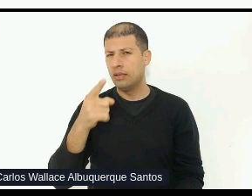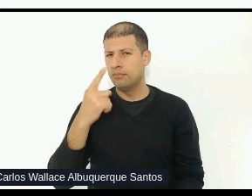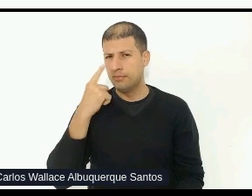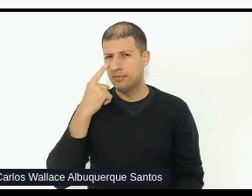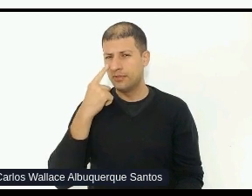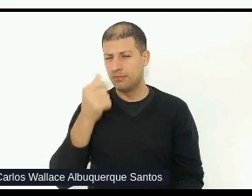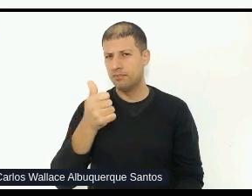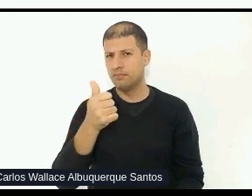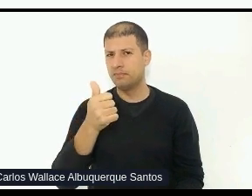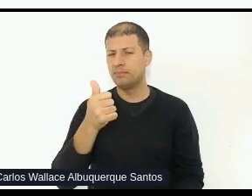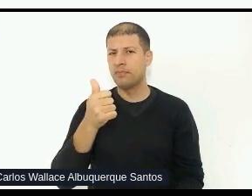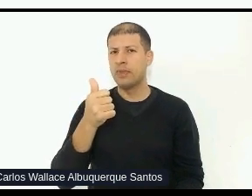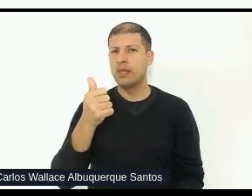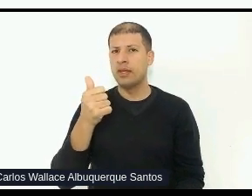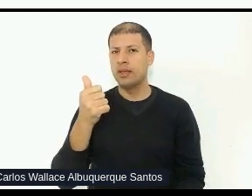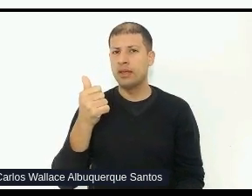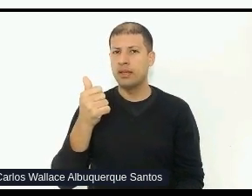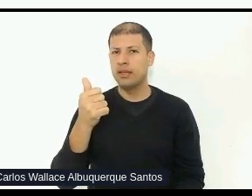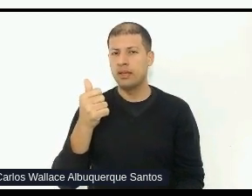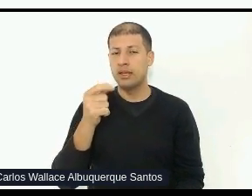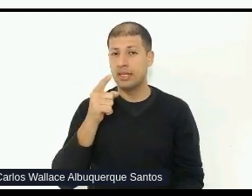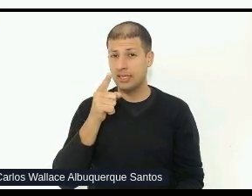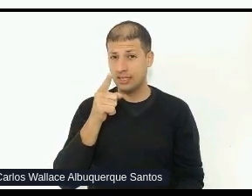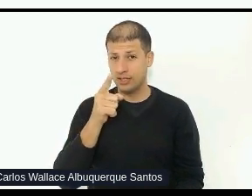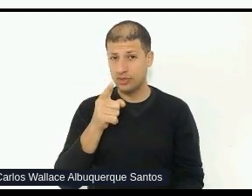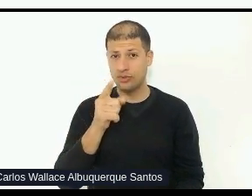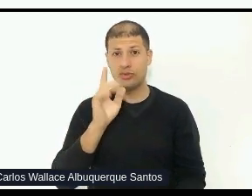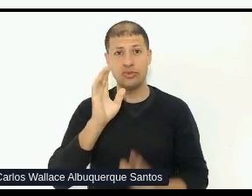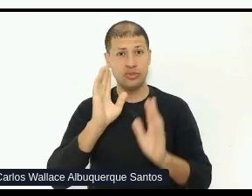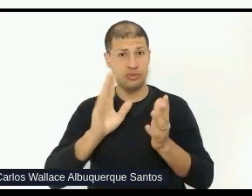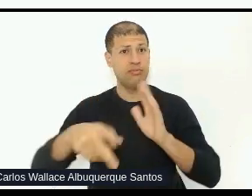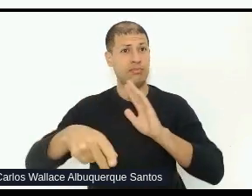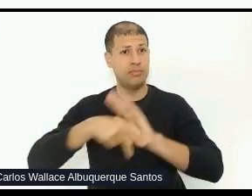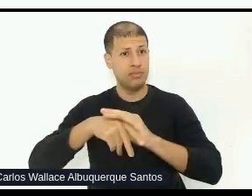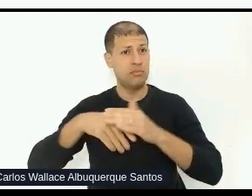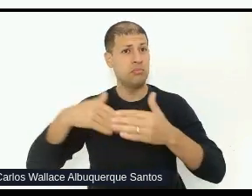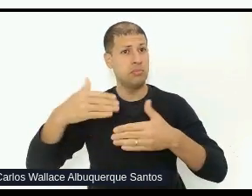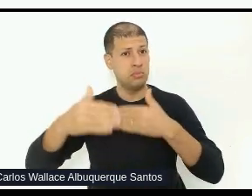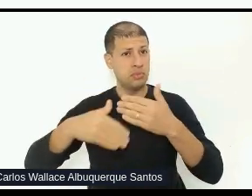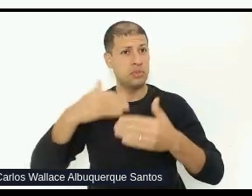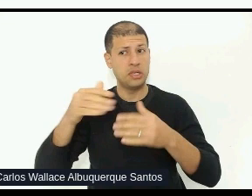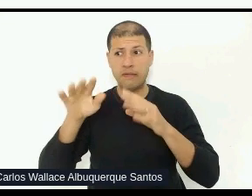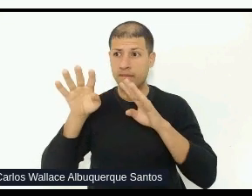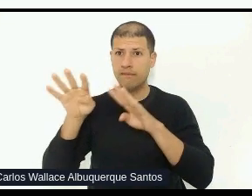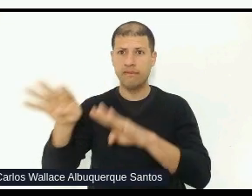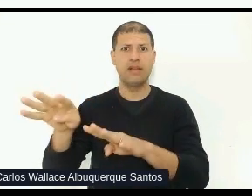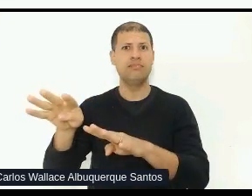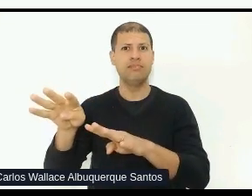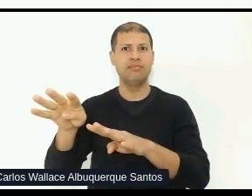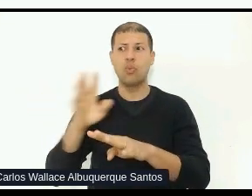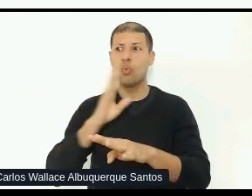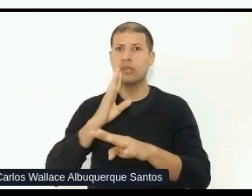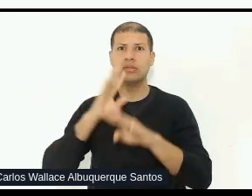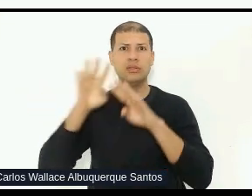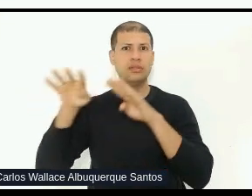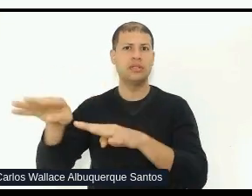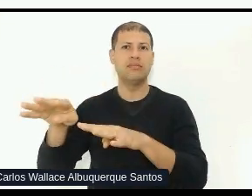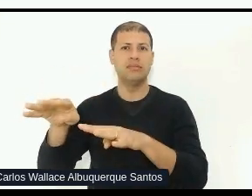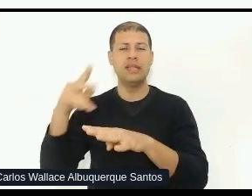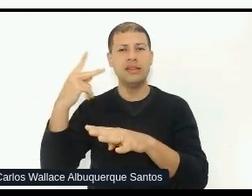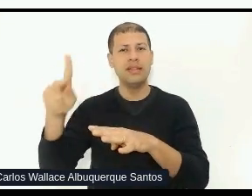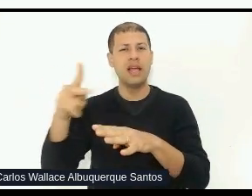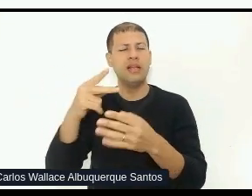isso é que isso já é parte desse processo de reconhecimento, né, da questão de diversidade que